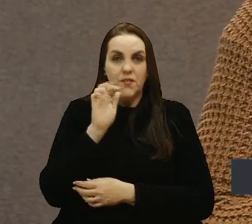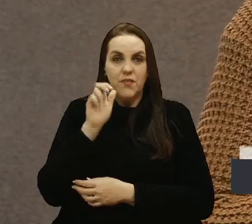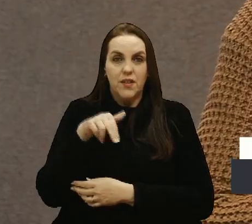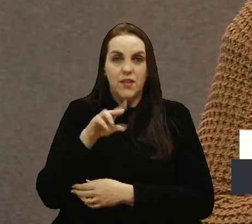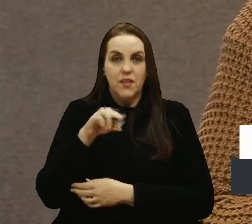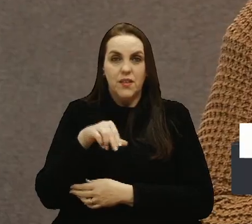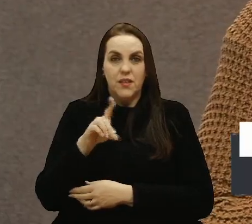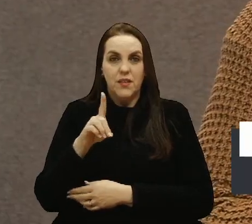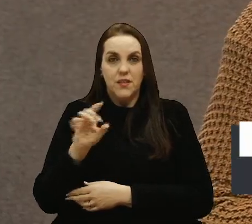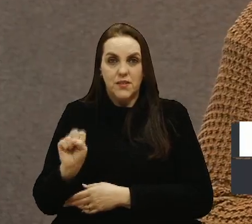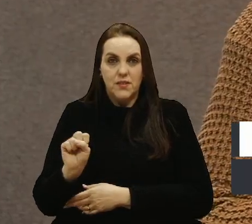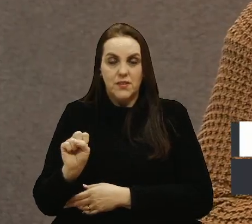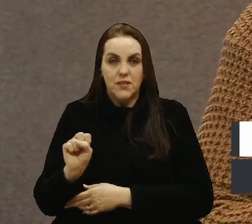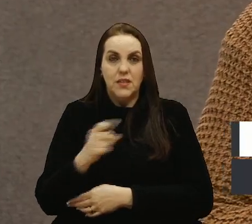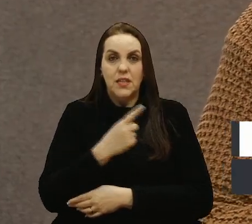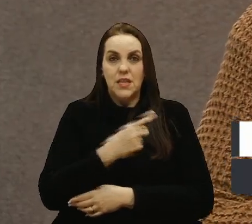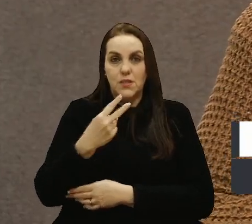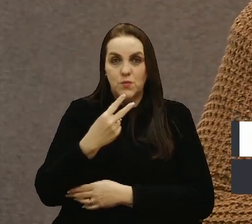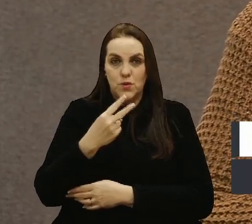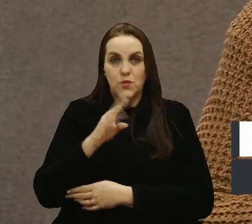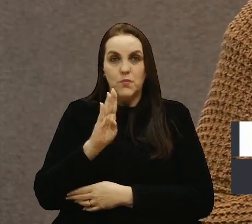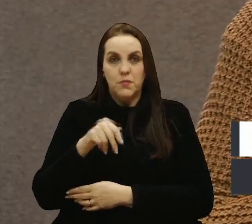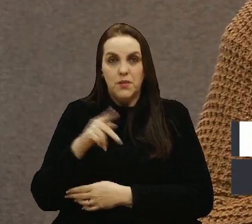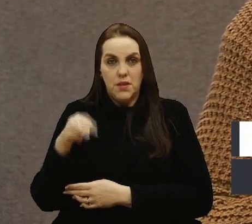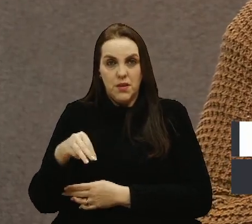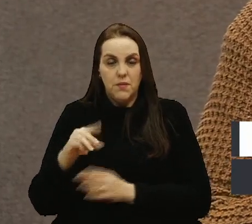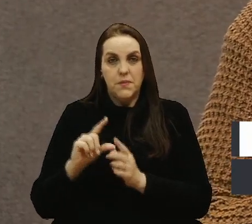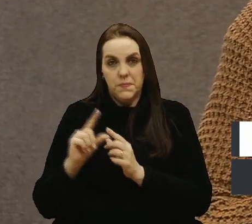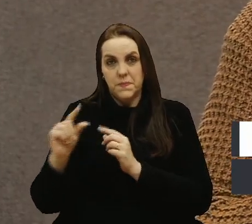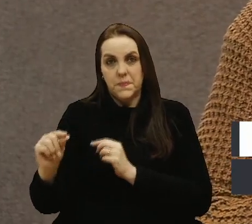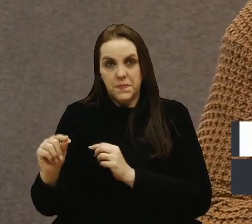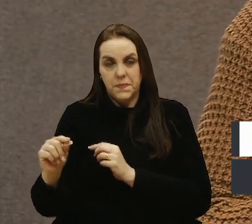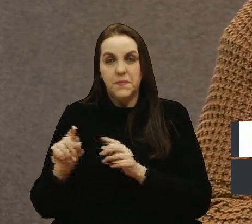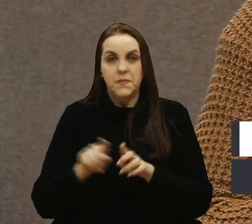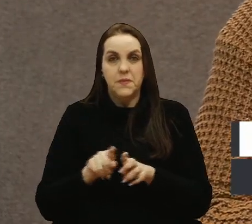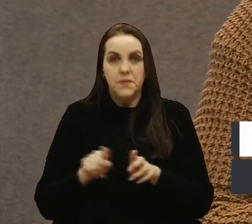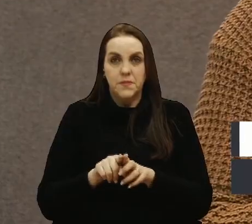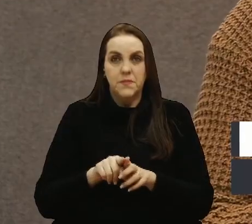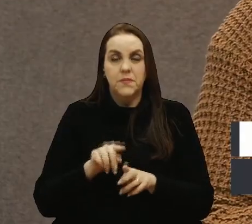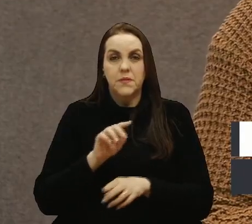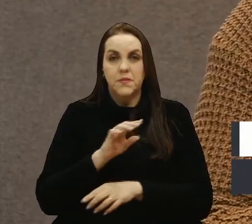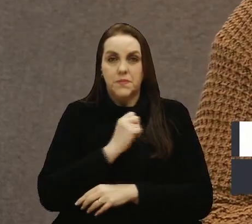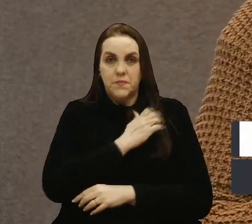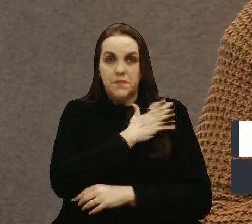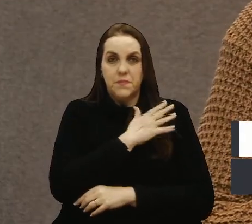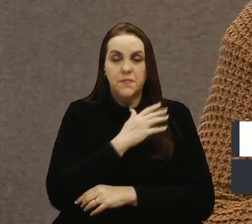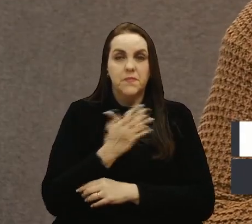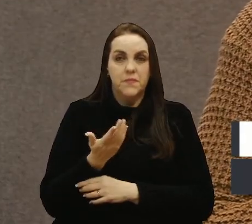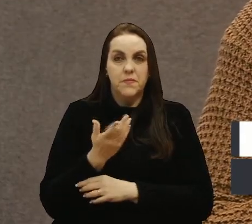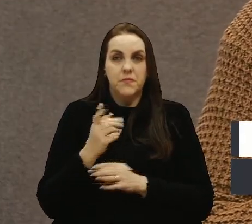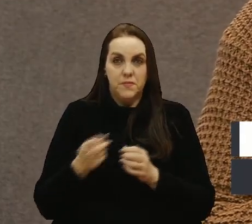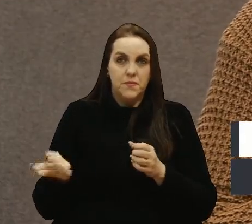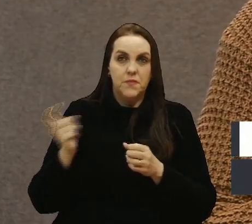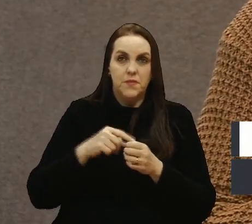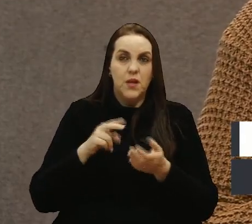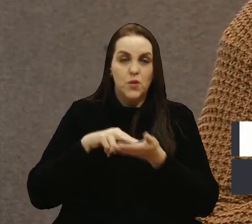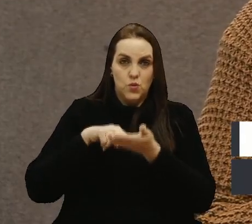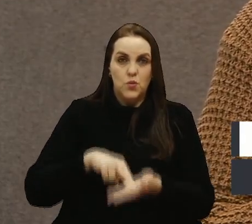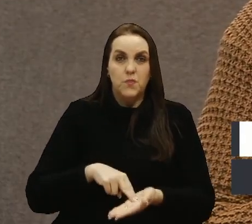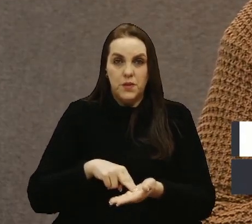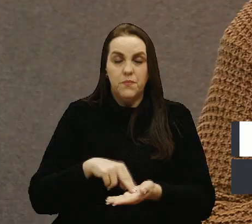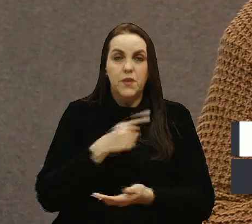comando do 12º, e para o Tenente Coronel Giovanni, amigo pessoal, que está vindo assumir o 12, saindo